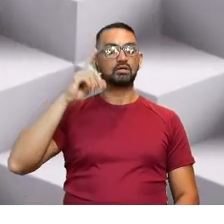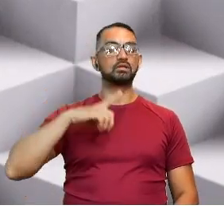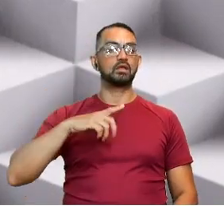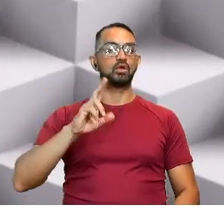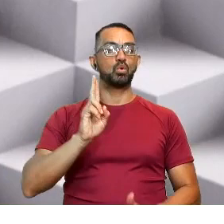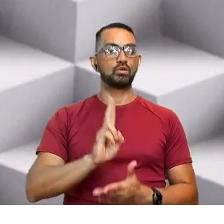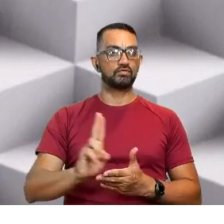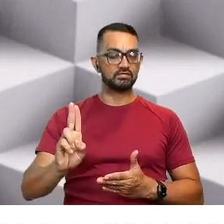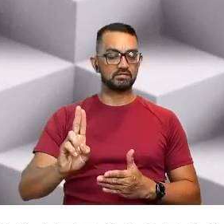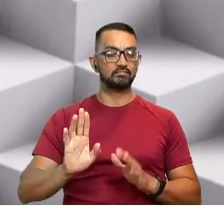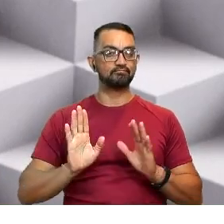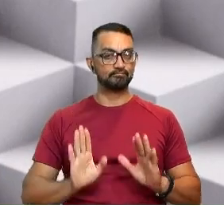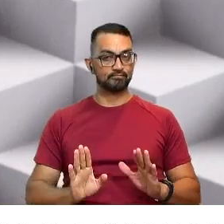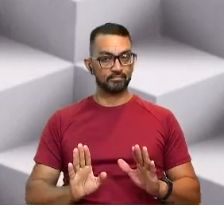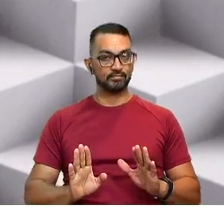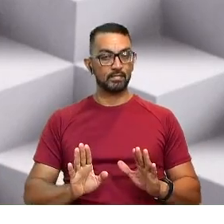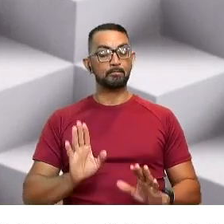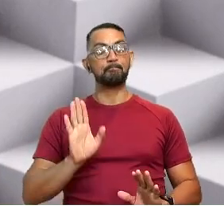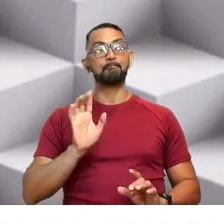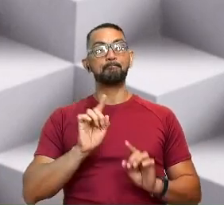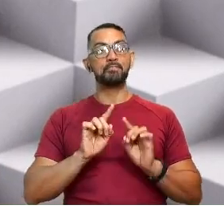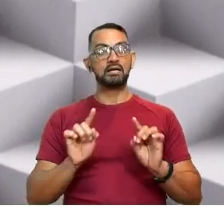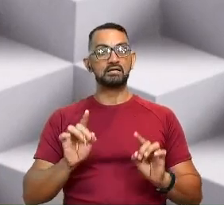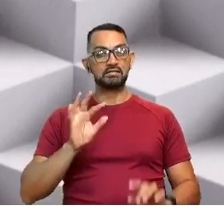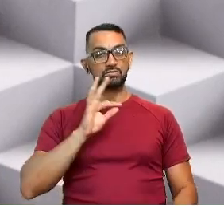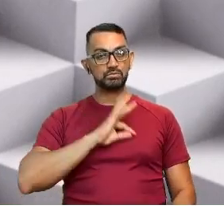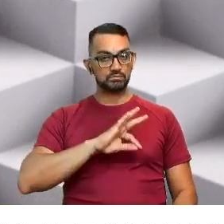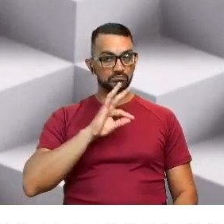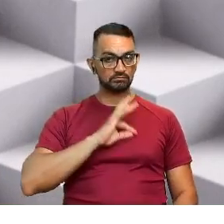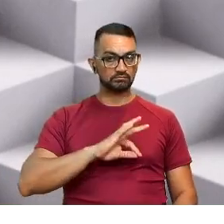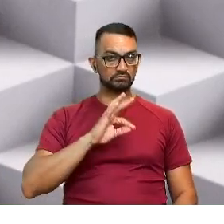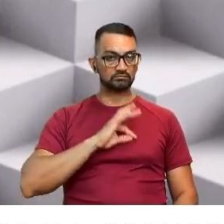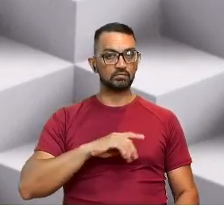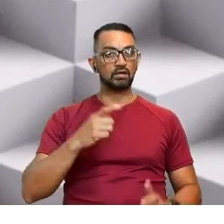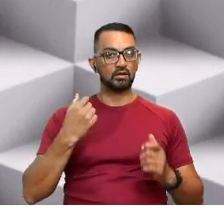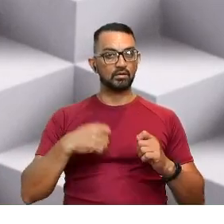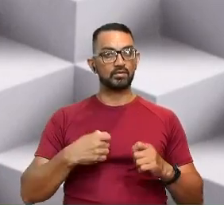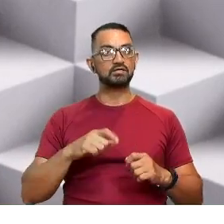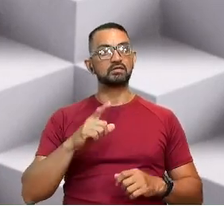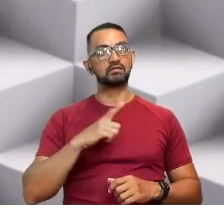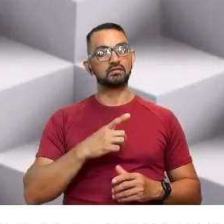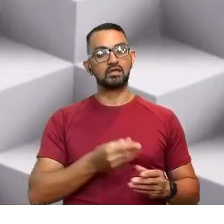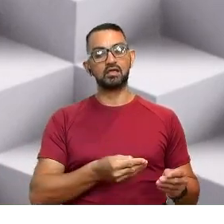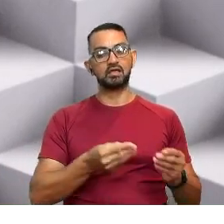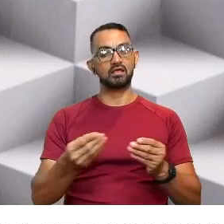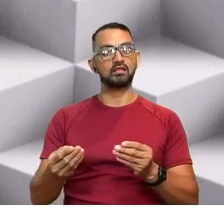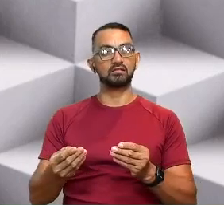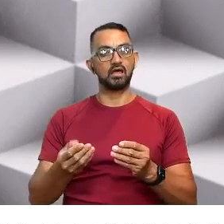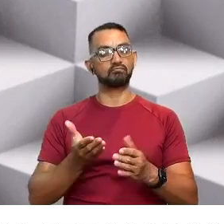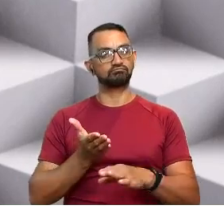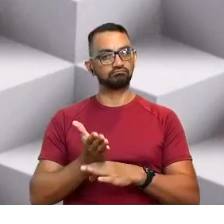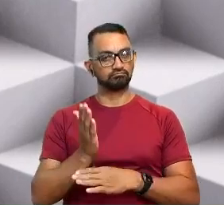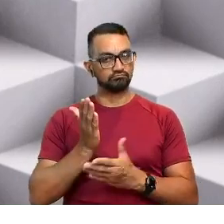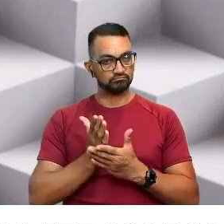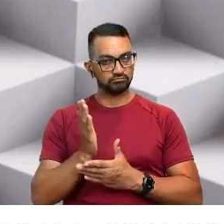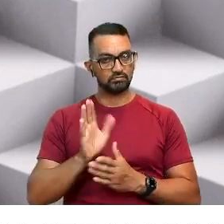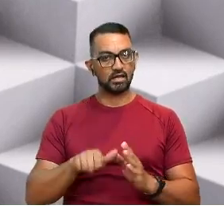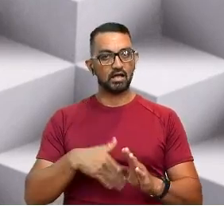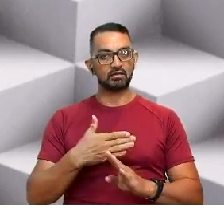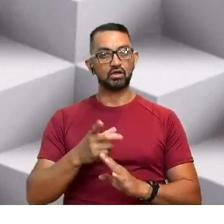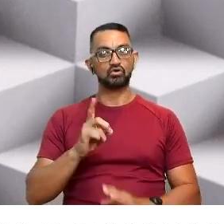público e com as Universidades para recebimento a todos os Estagiários precisam realizar a entrega das